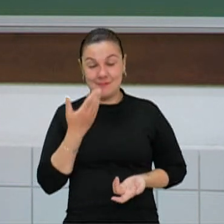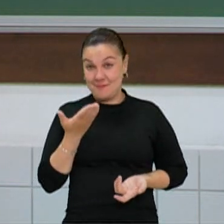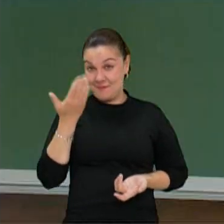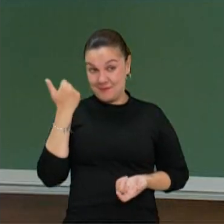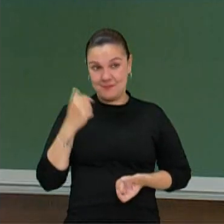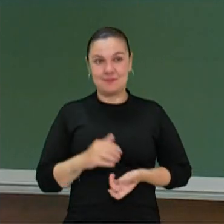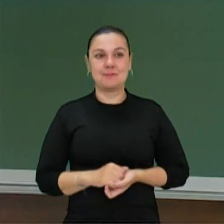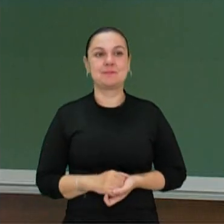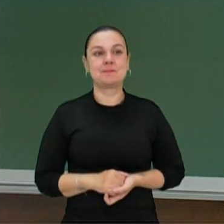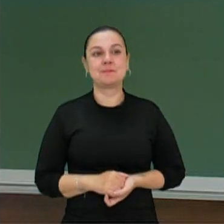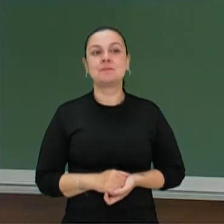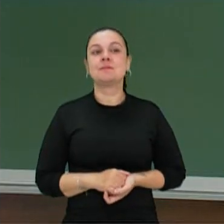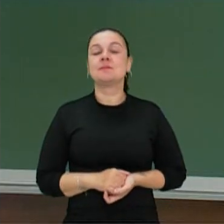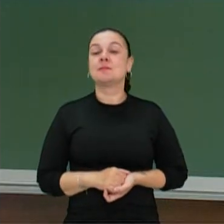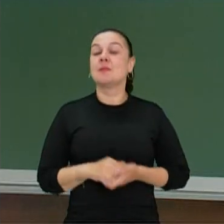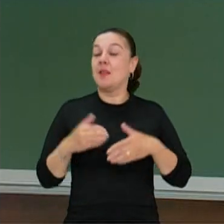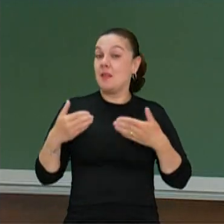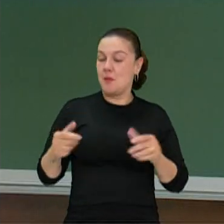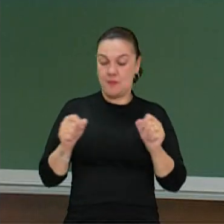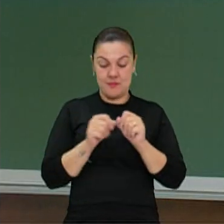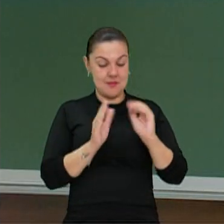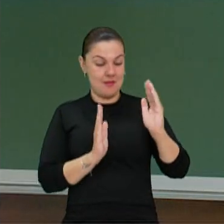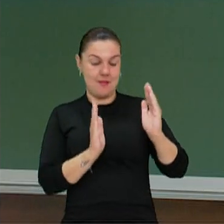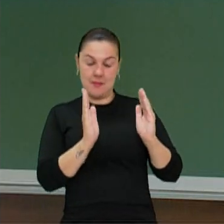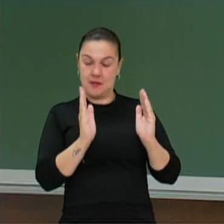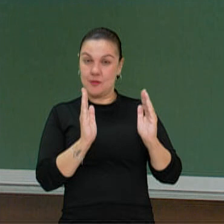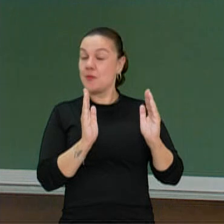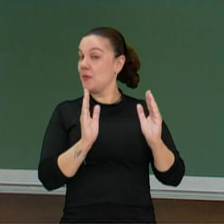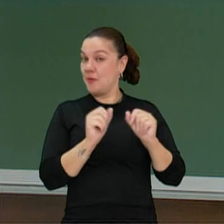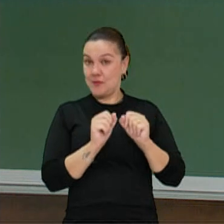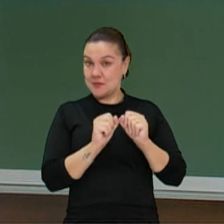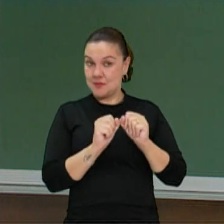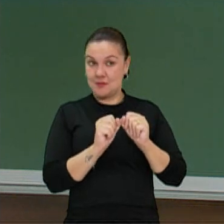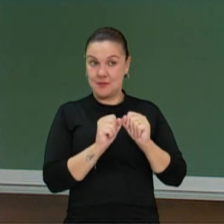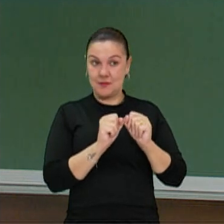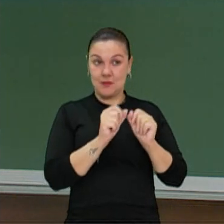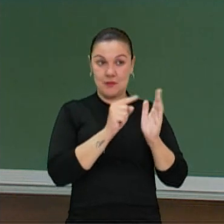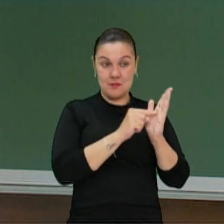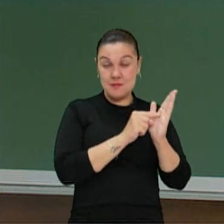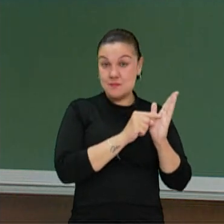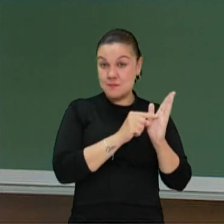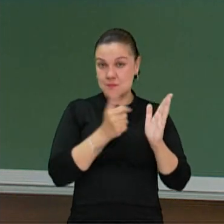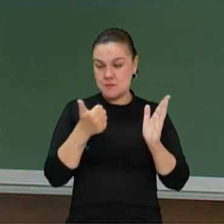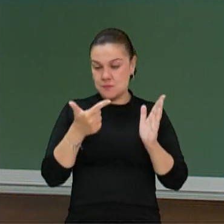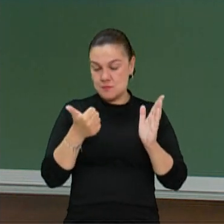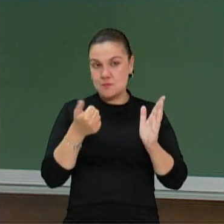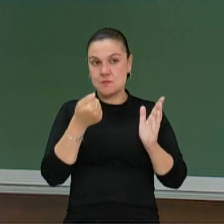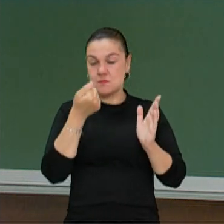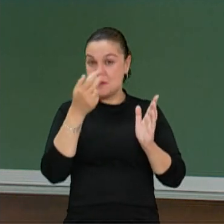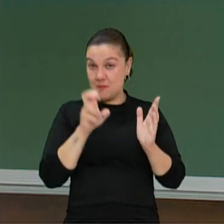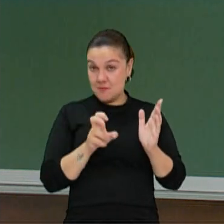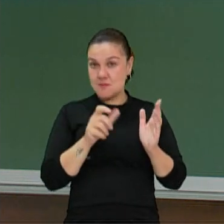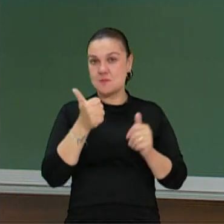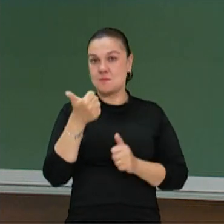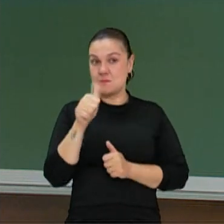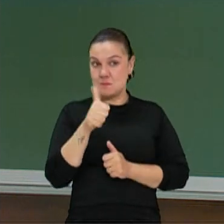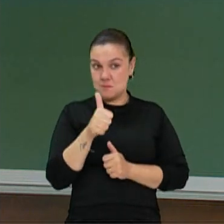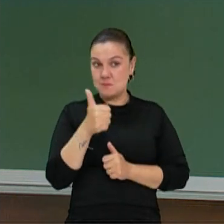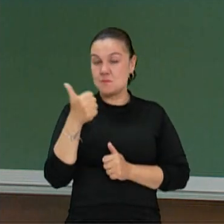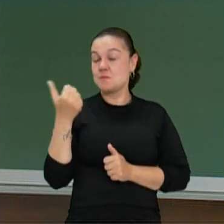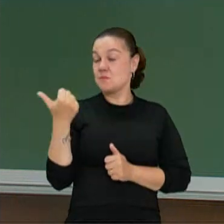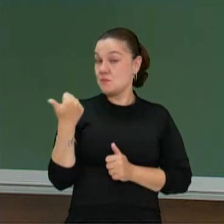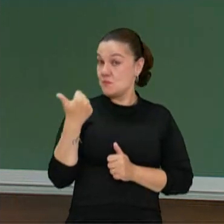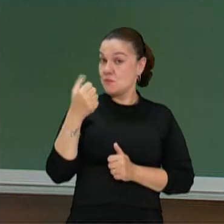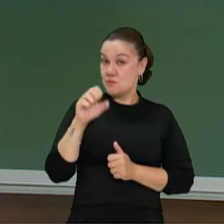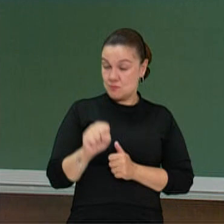comigo. Então lá, para calcular a média, eu vou pegar os pontos 12, 15, 11,